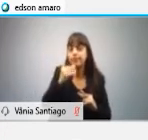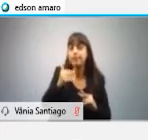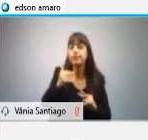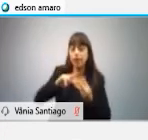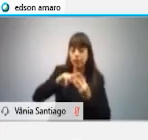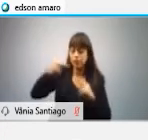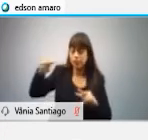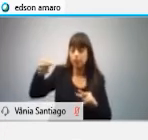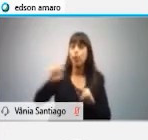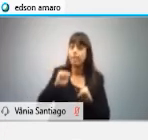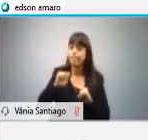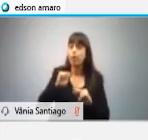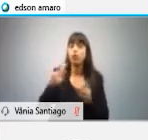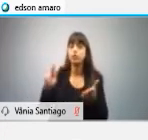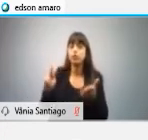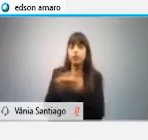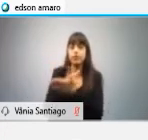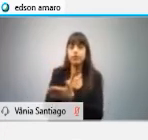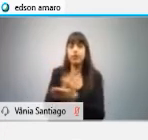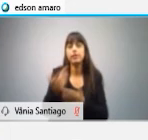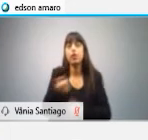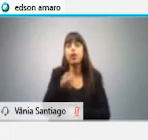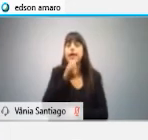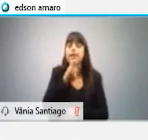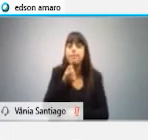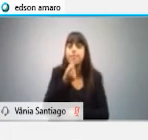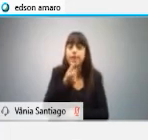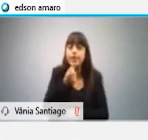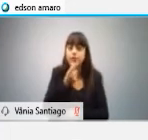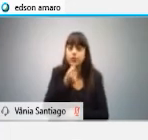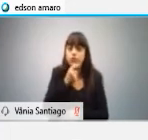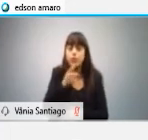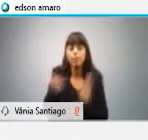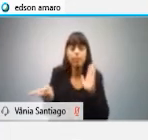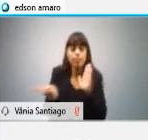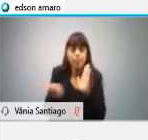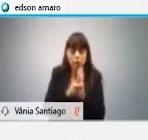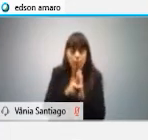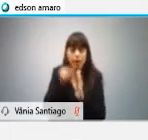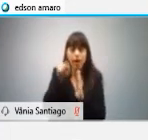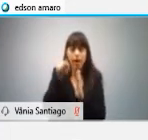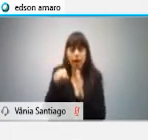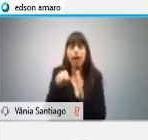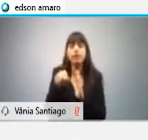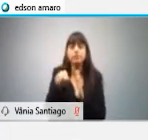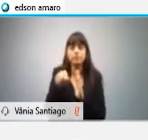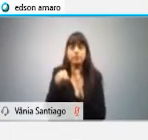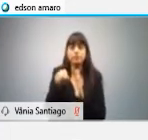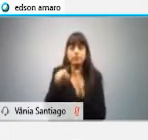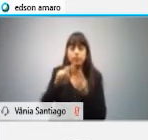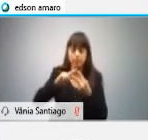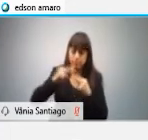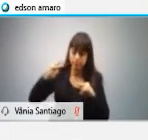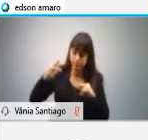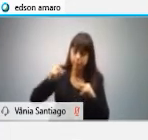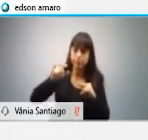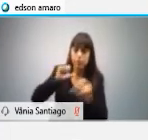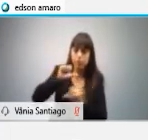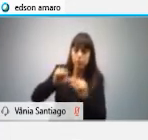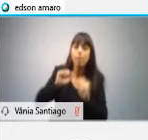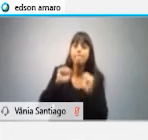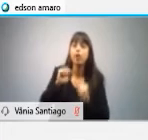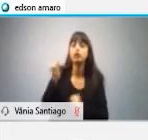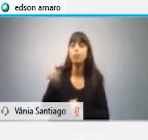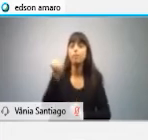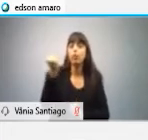que pode ser muito específica. Então, a medicação que atua especificamente naquela a proteína pode ser absolutamente fundamental.